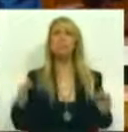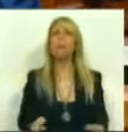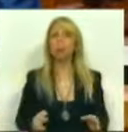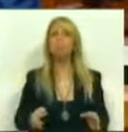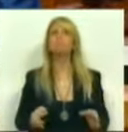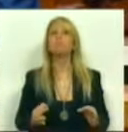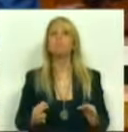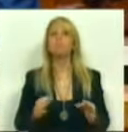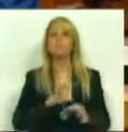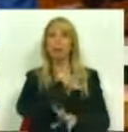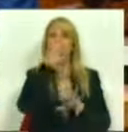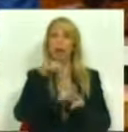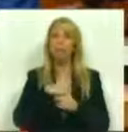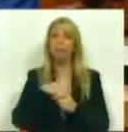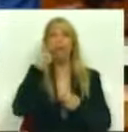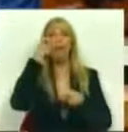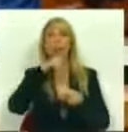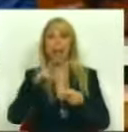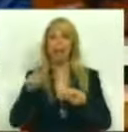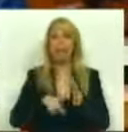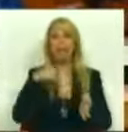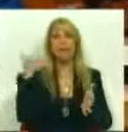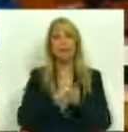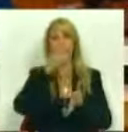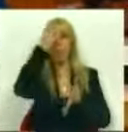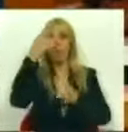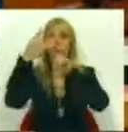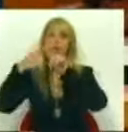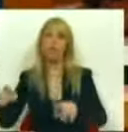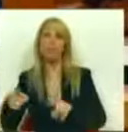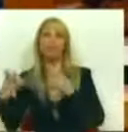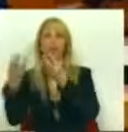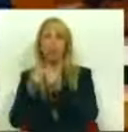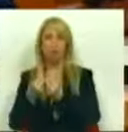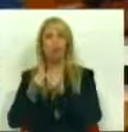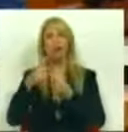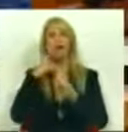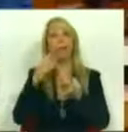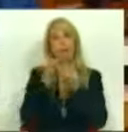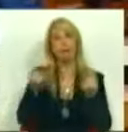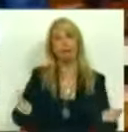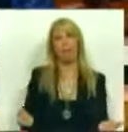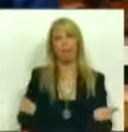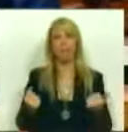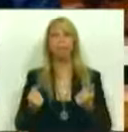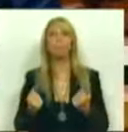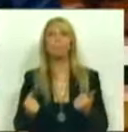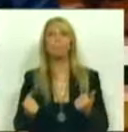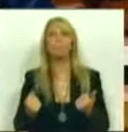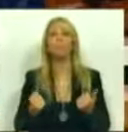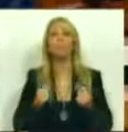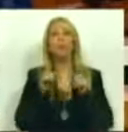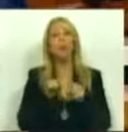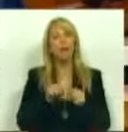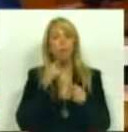nomeadamente, integre aqueles que no passado sempre convergiram connosco nesta matéria. O conjunto de sugestões e recomendações que